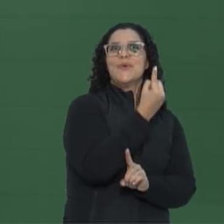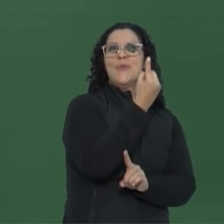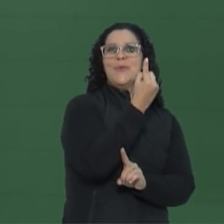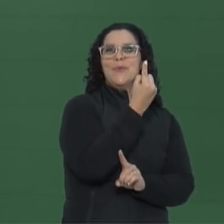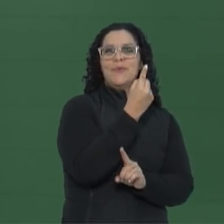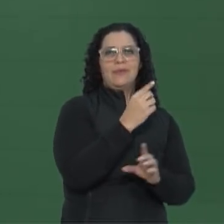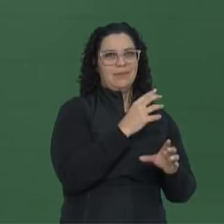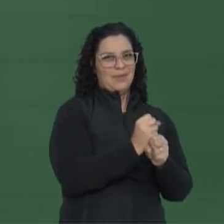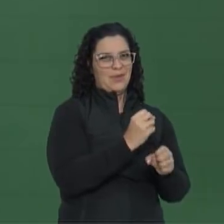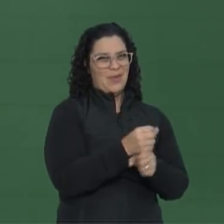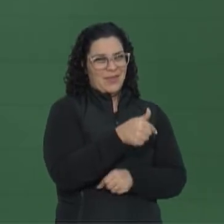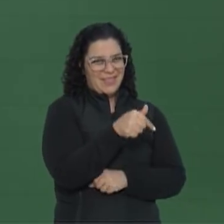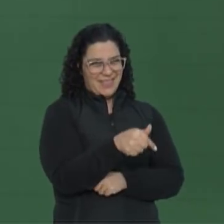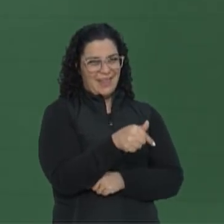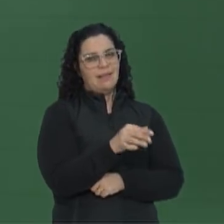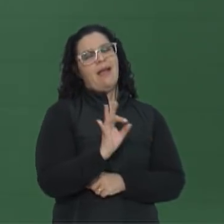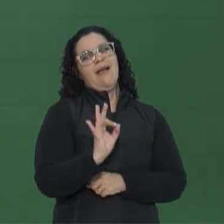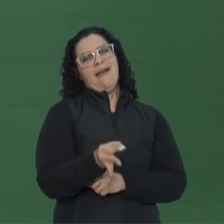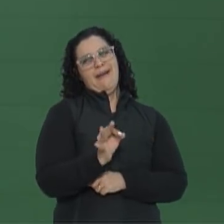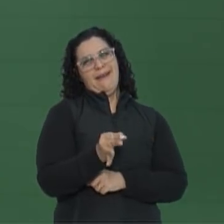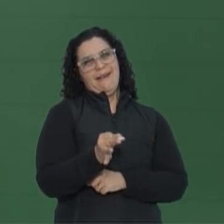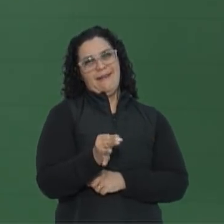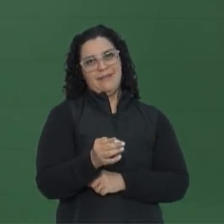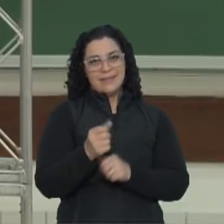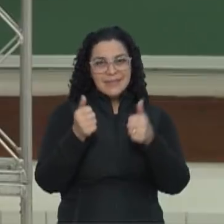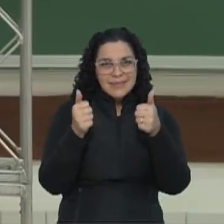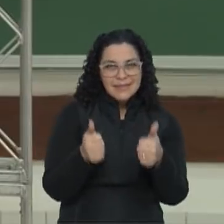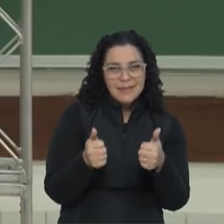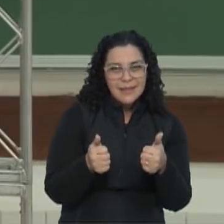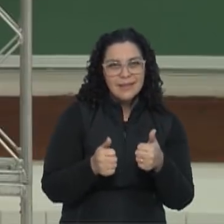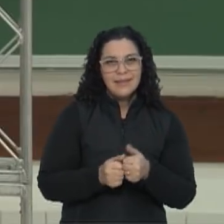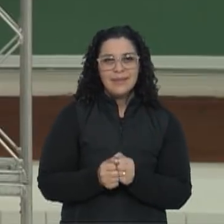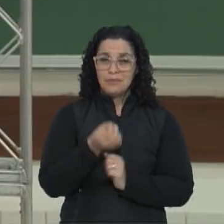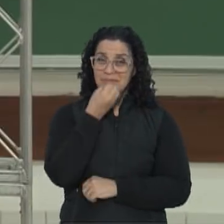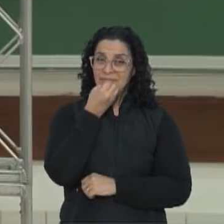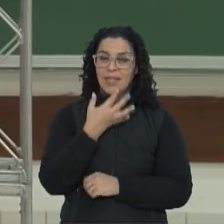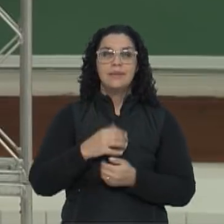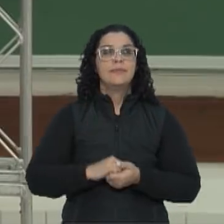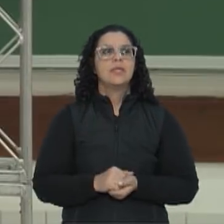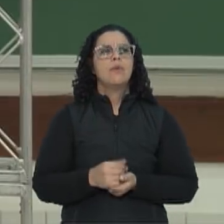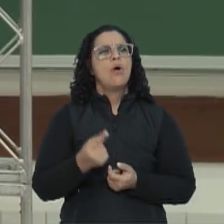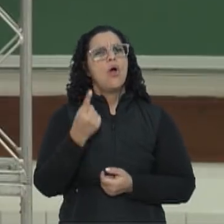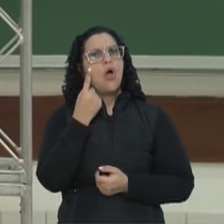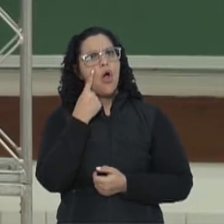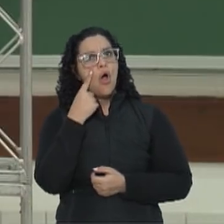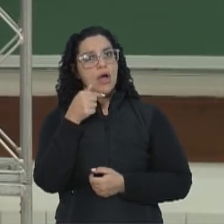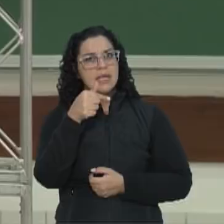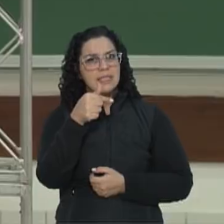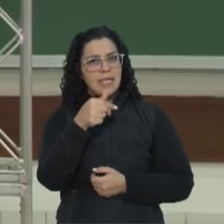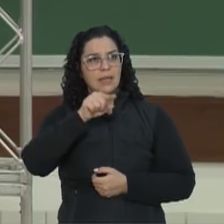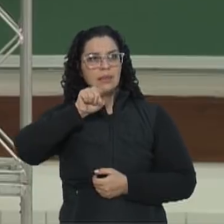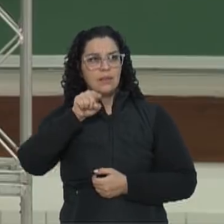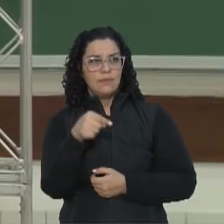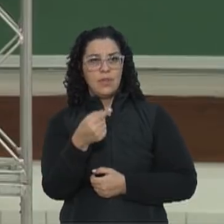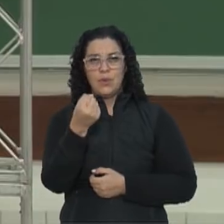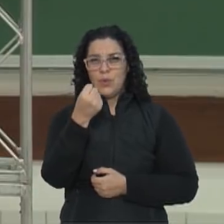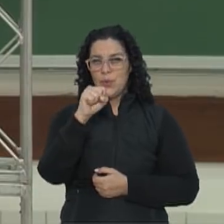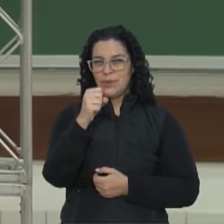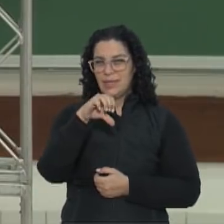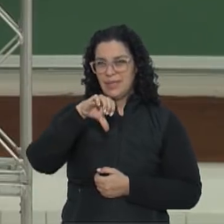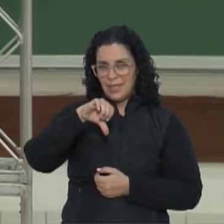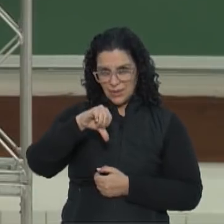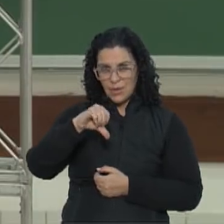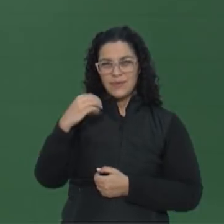1, 7. Tudo bem, pessoal? Muito bem. Então, ficou 7 inteiros e